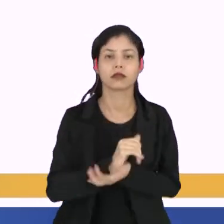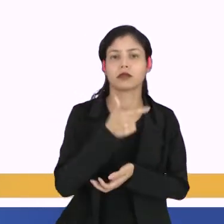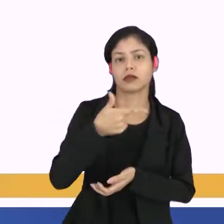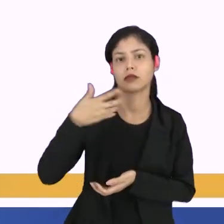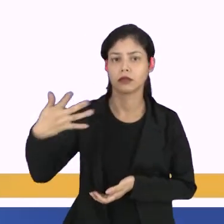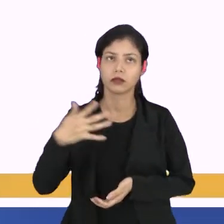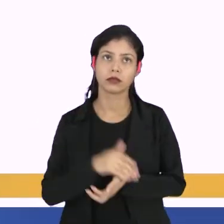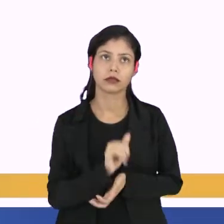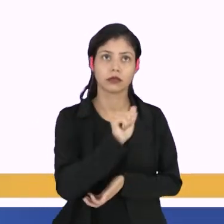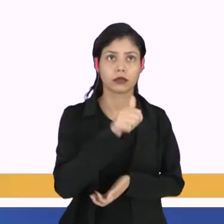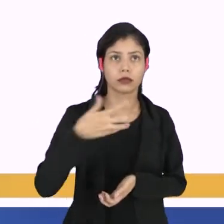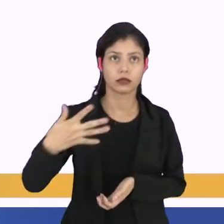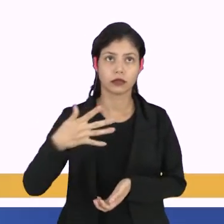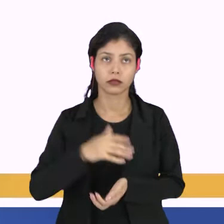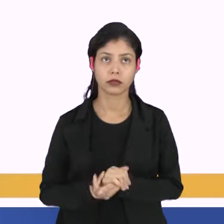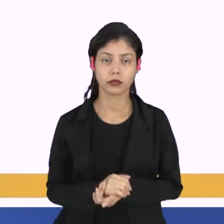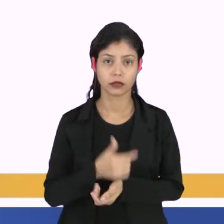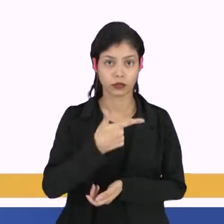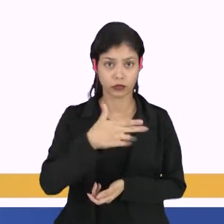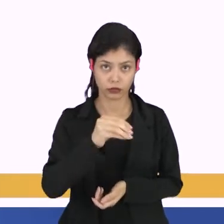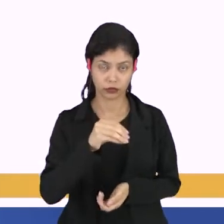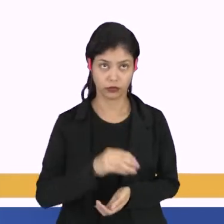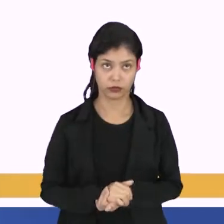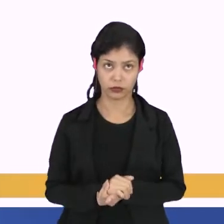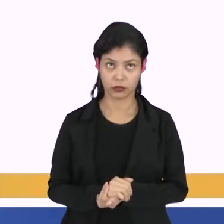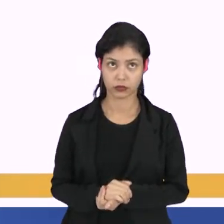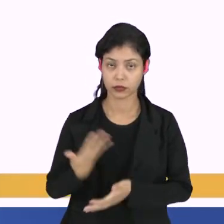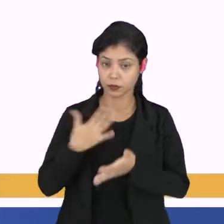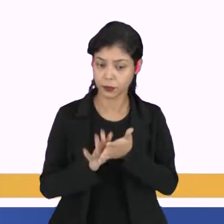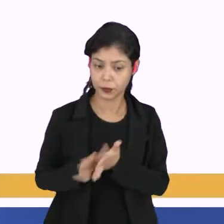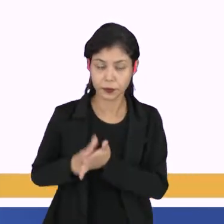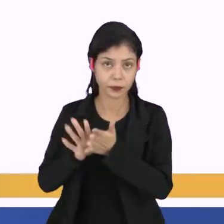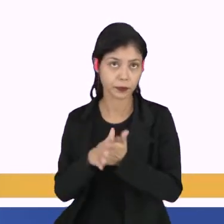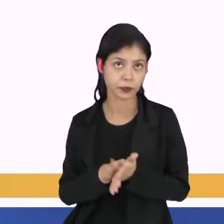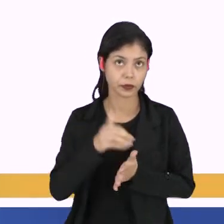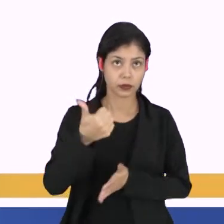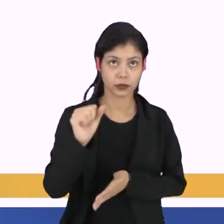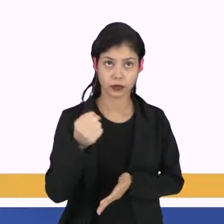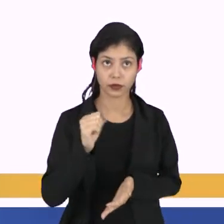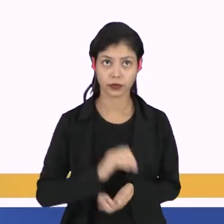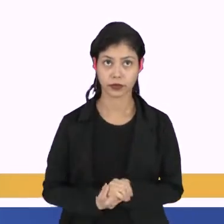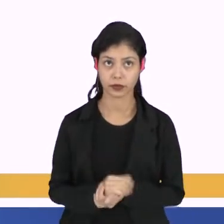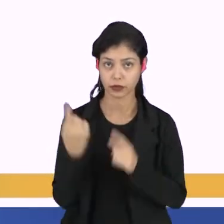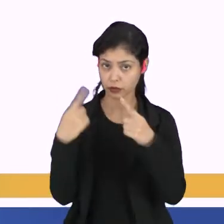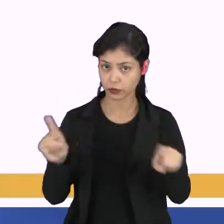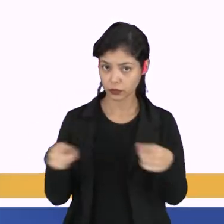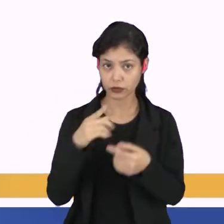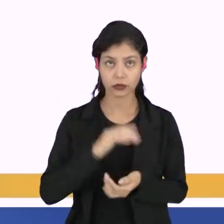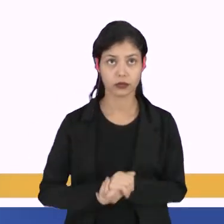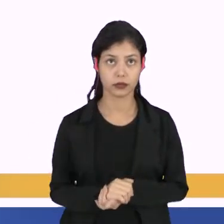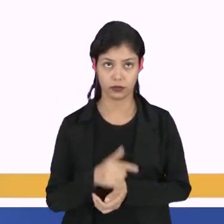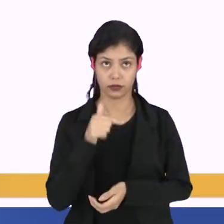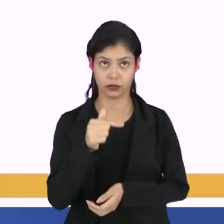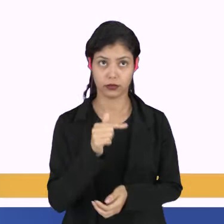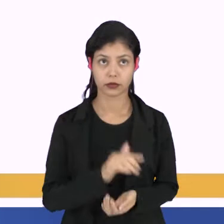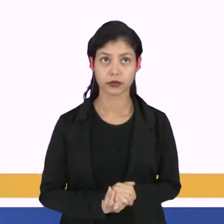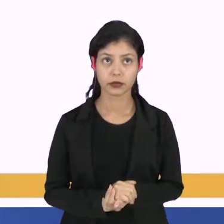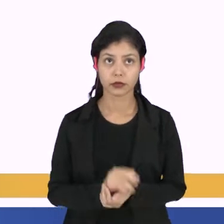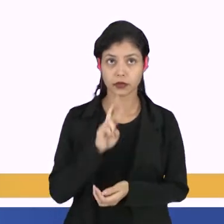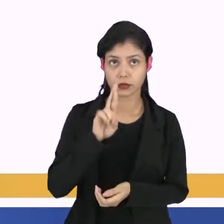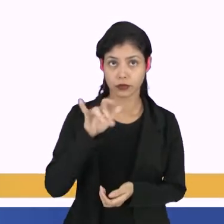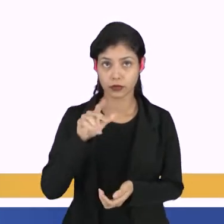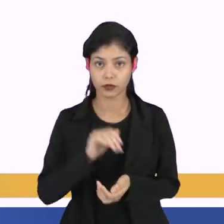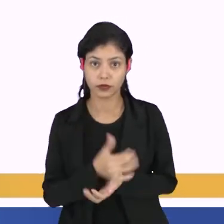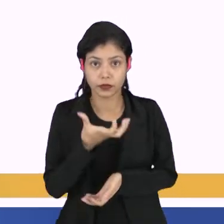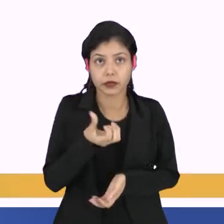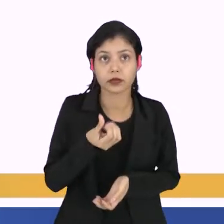sertanejo 14, o axé 20, o pagode 18, música clássica 7 e o reggae